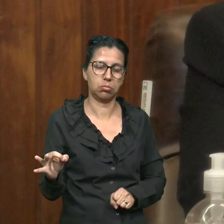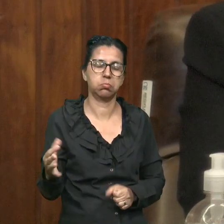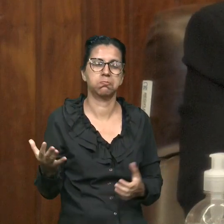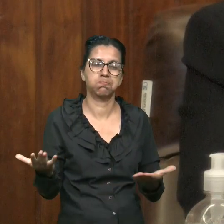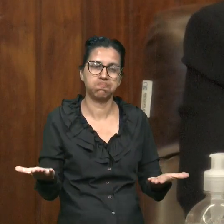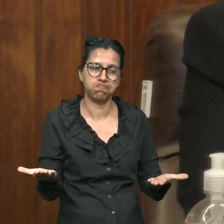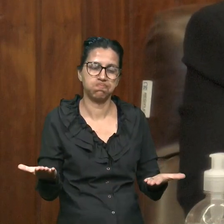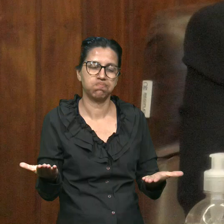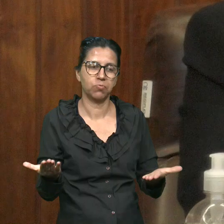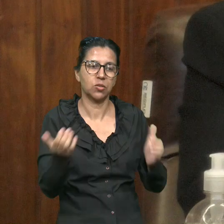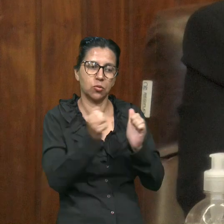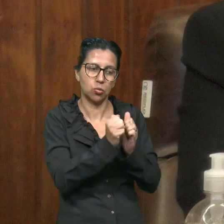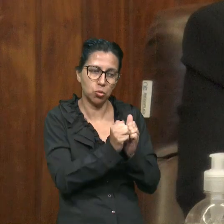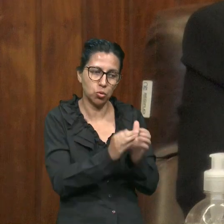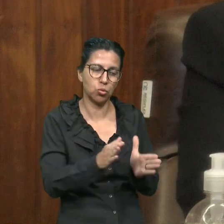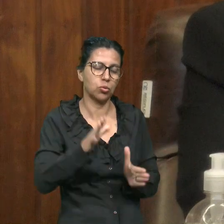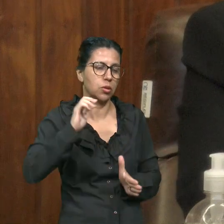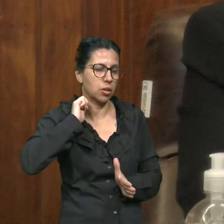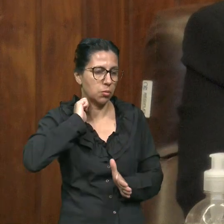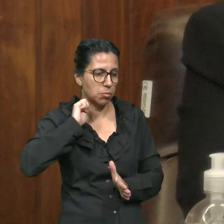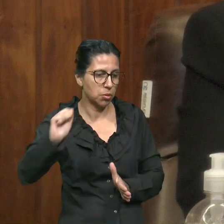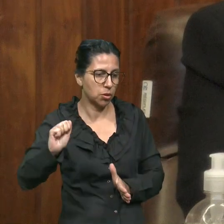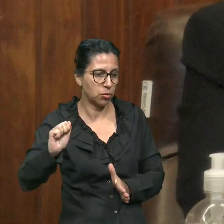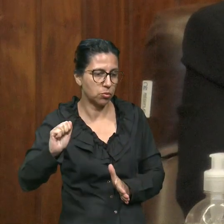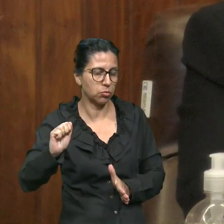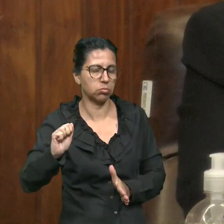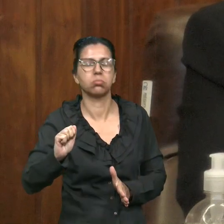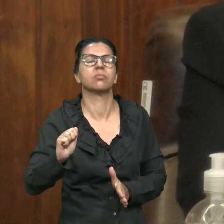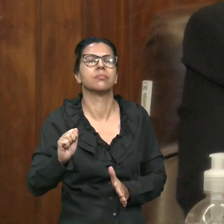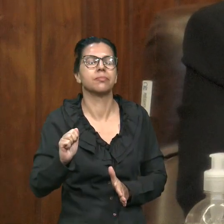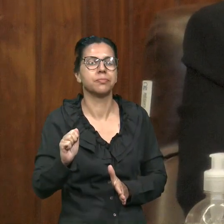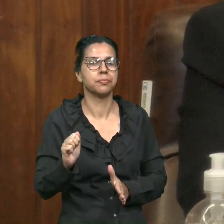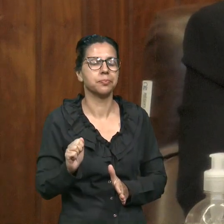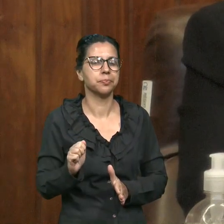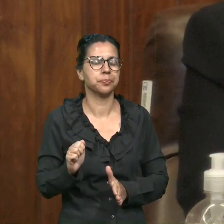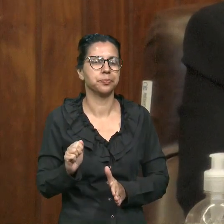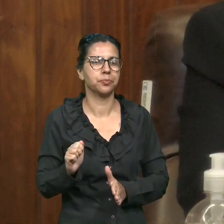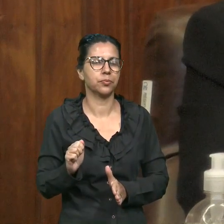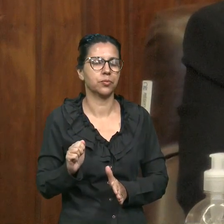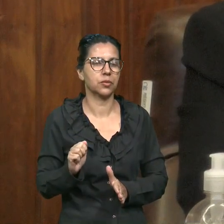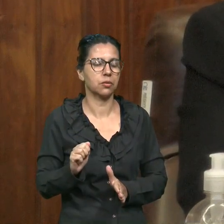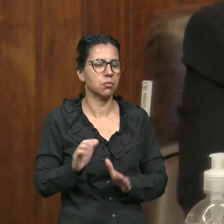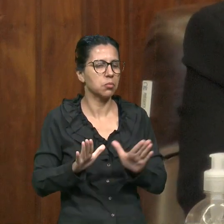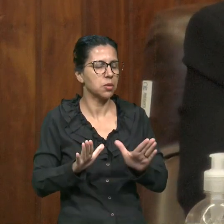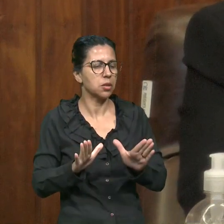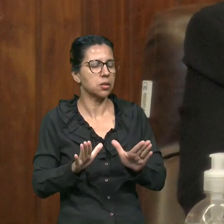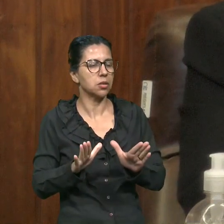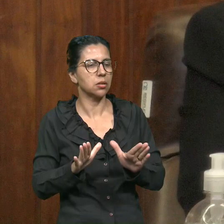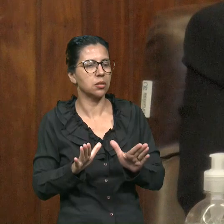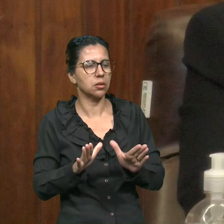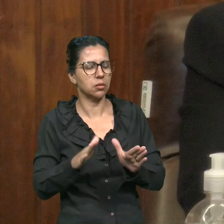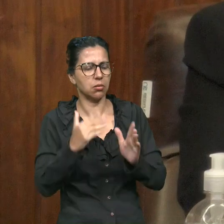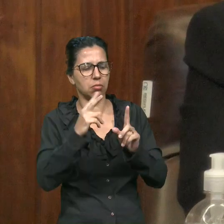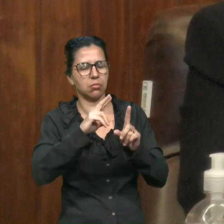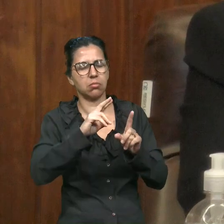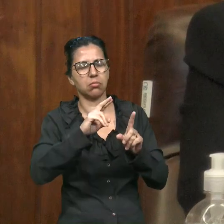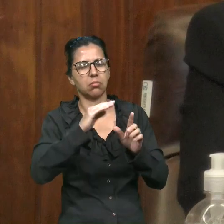indicava-se seu início em abril, posterior ao mencionado aditivo 01. O que justificou tal